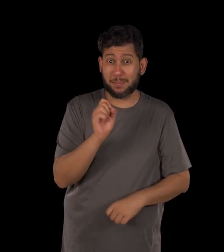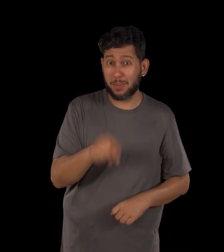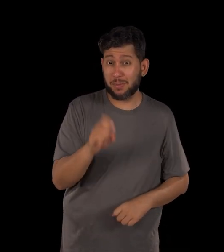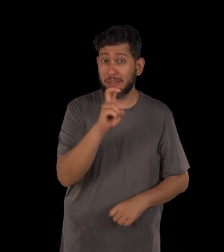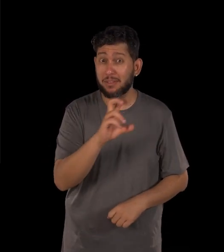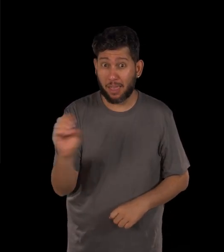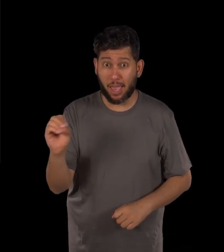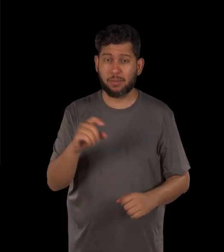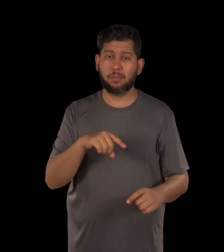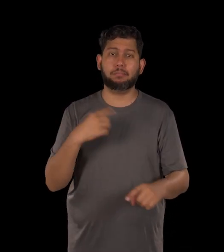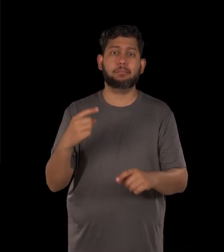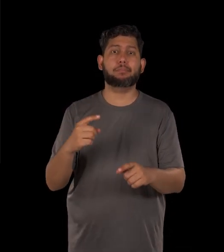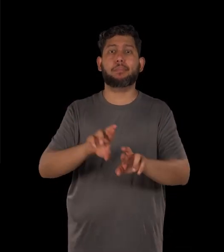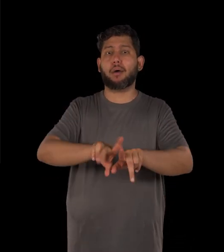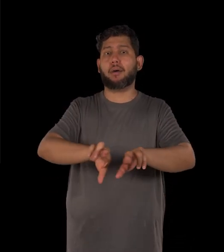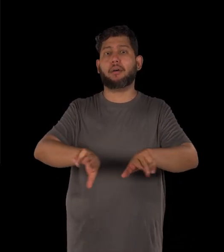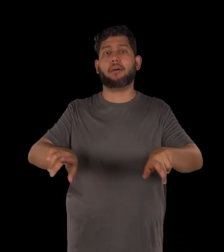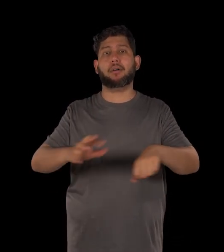casos.